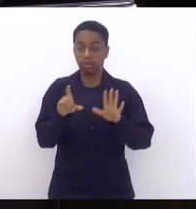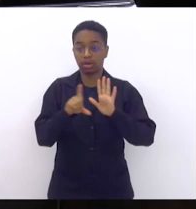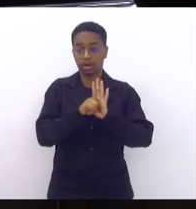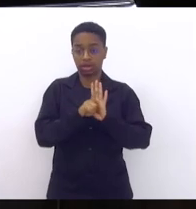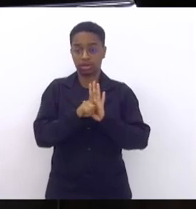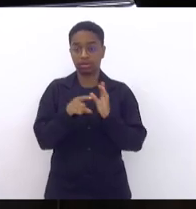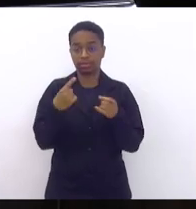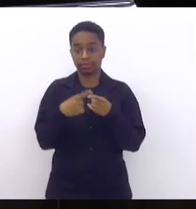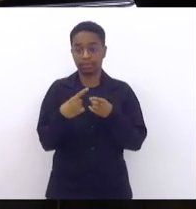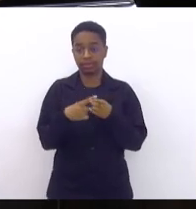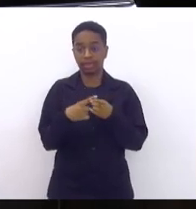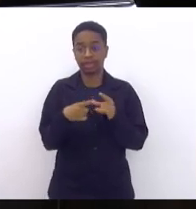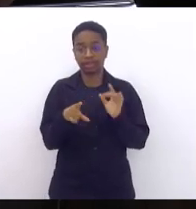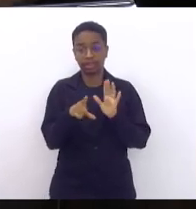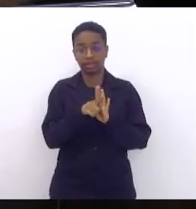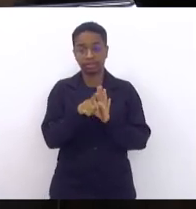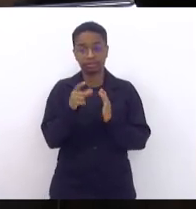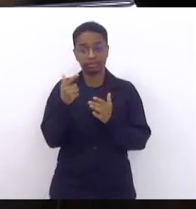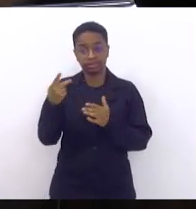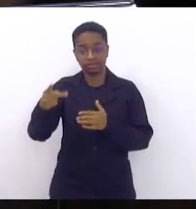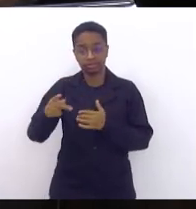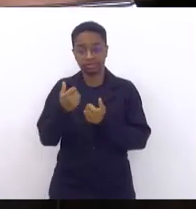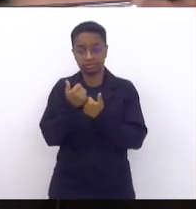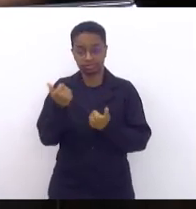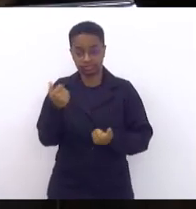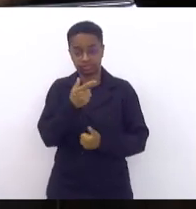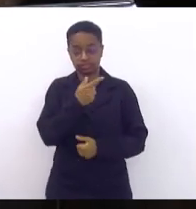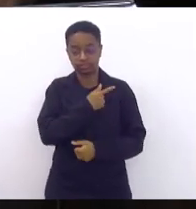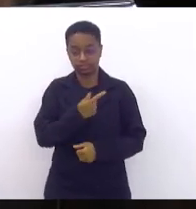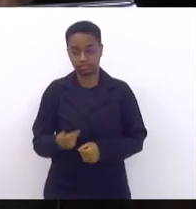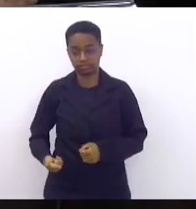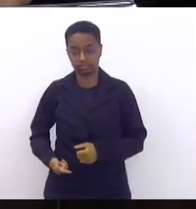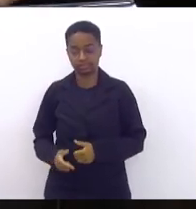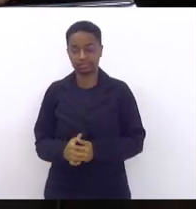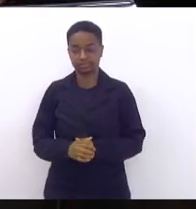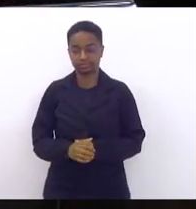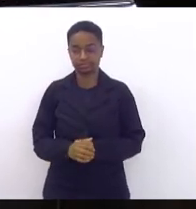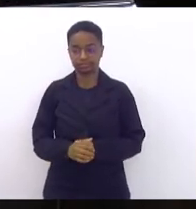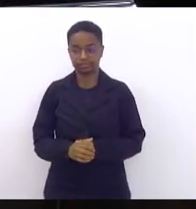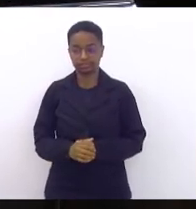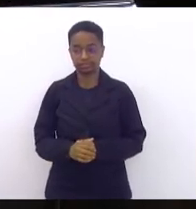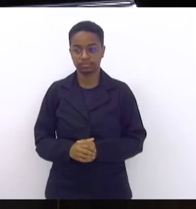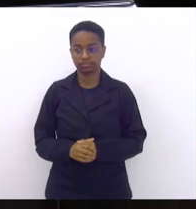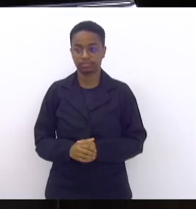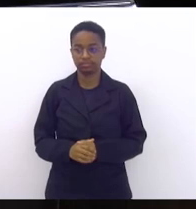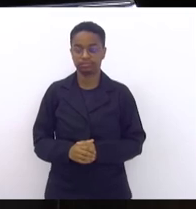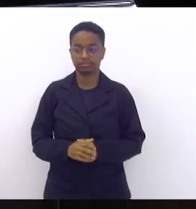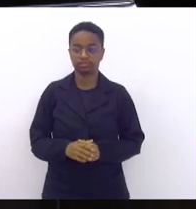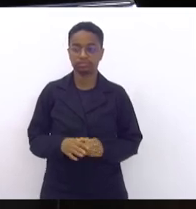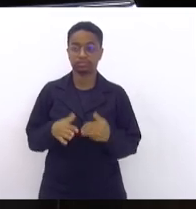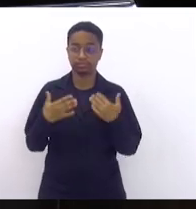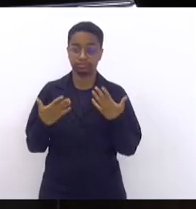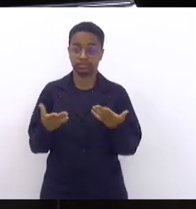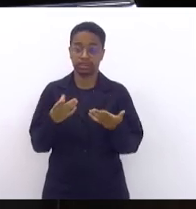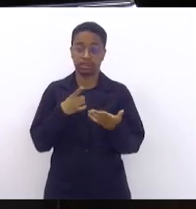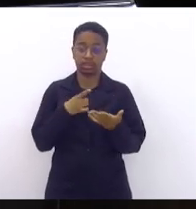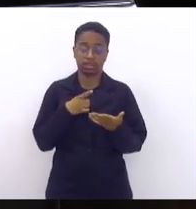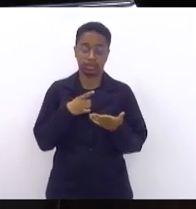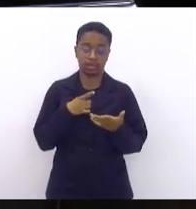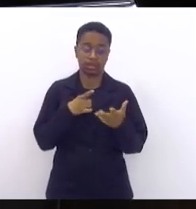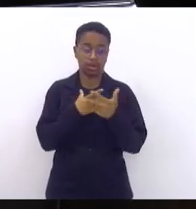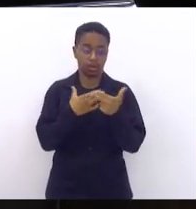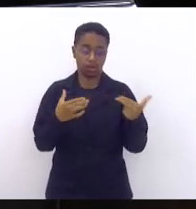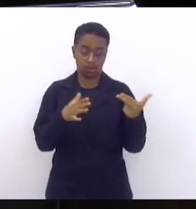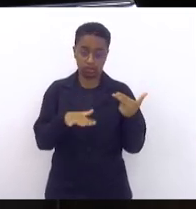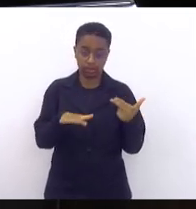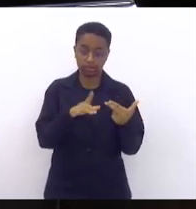essa é a lei do nosso vice-governador precisa regulamentar Então coisas como essa precisam